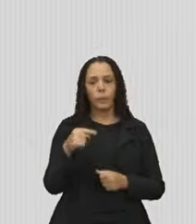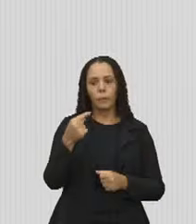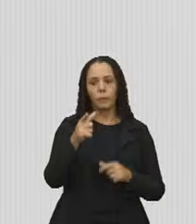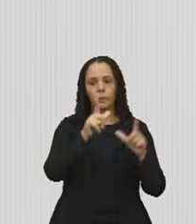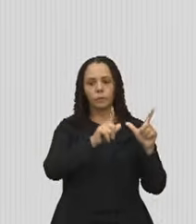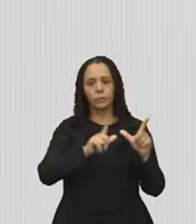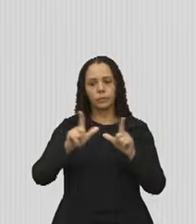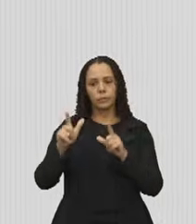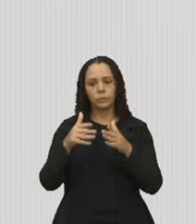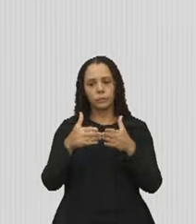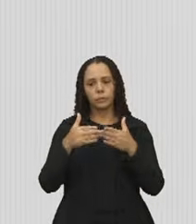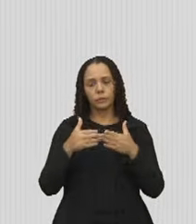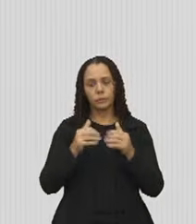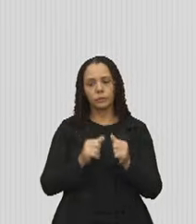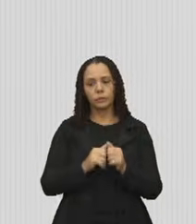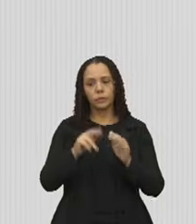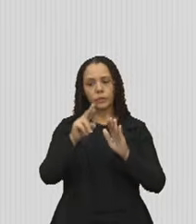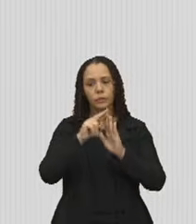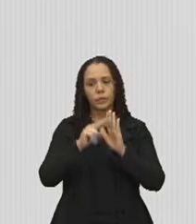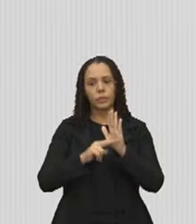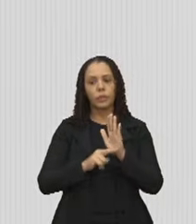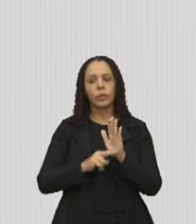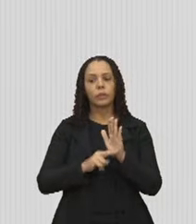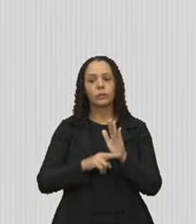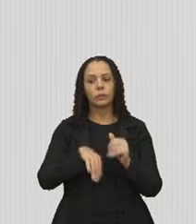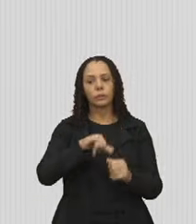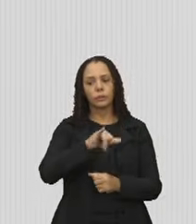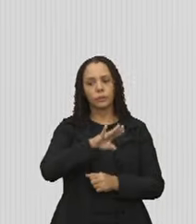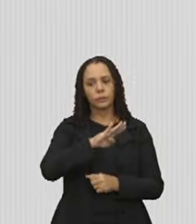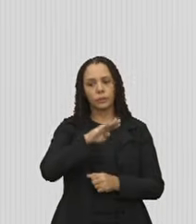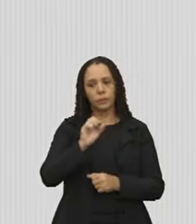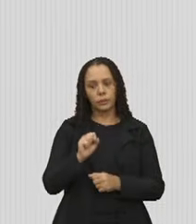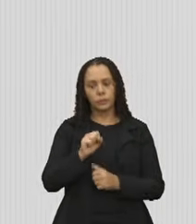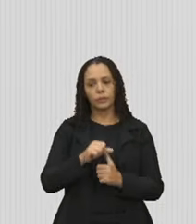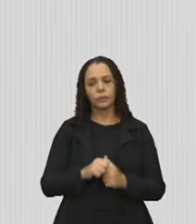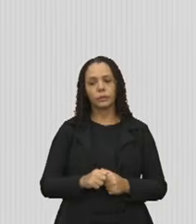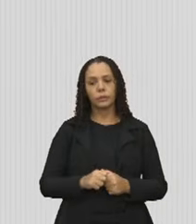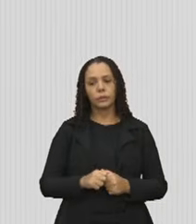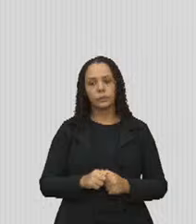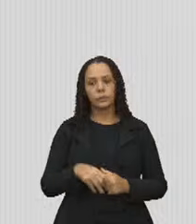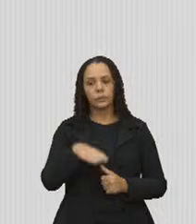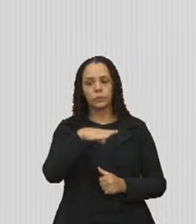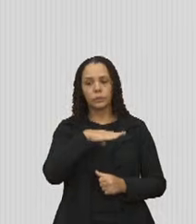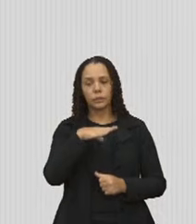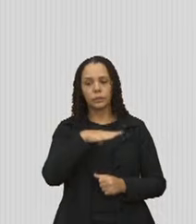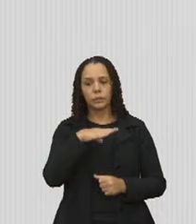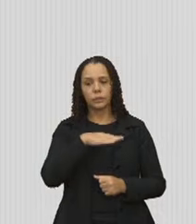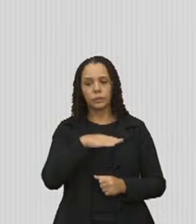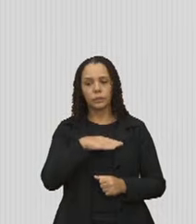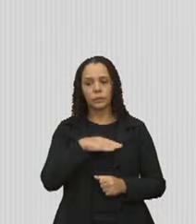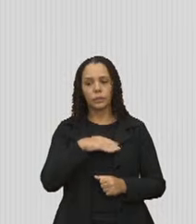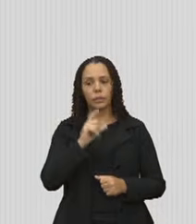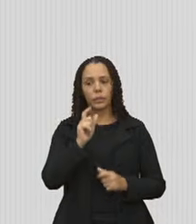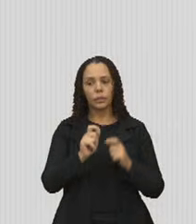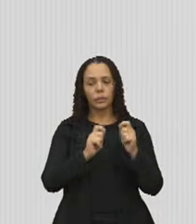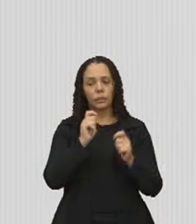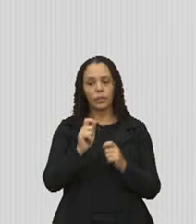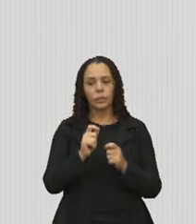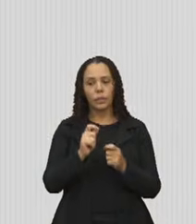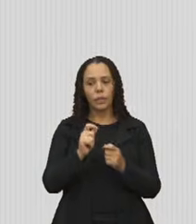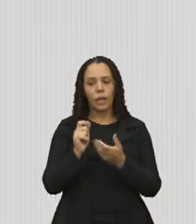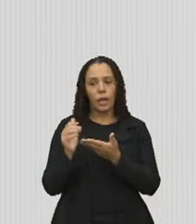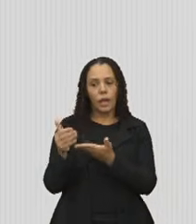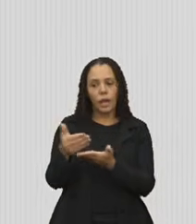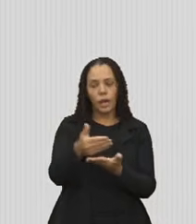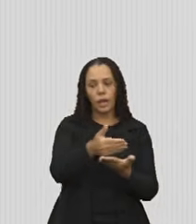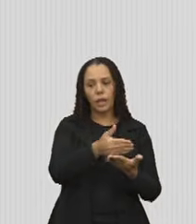por gentileza. Os critérios de distribuição do IBS para os municípios é a média de